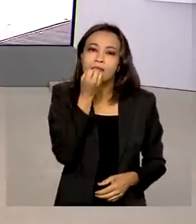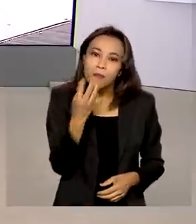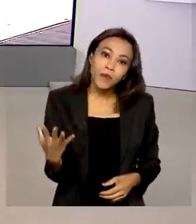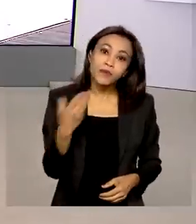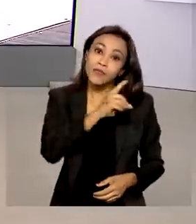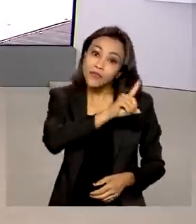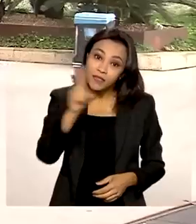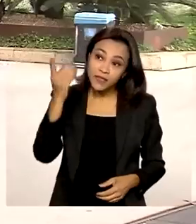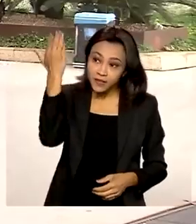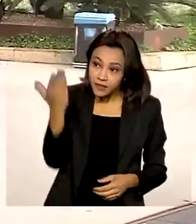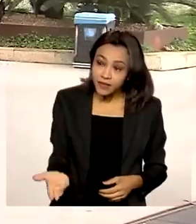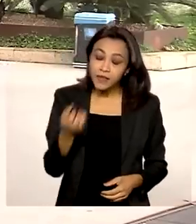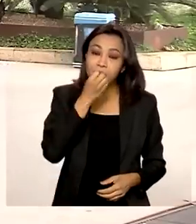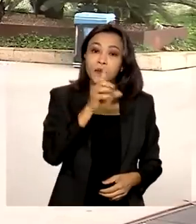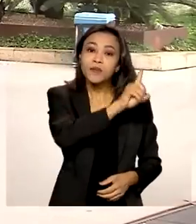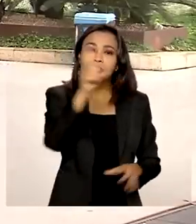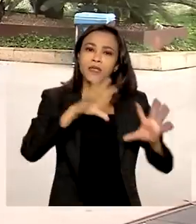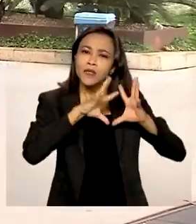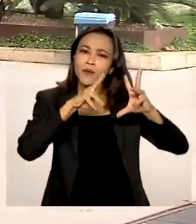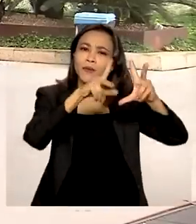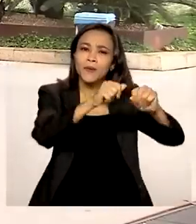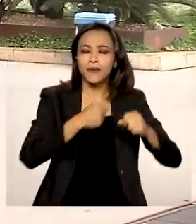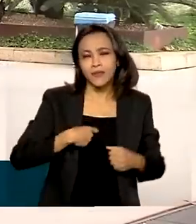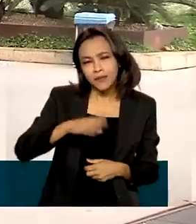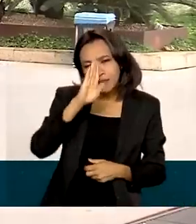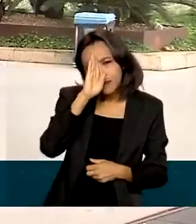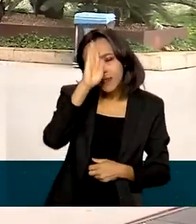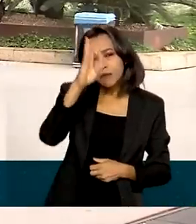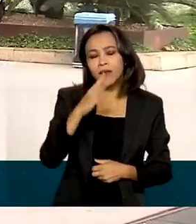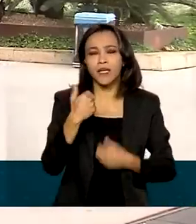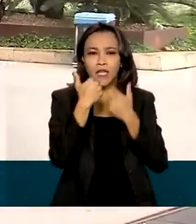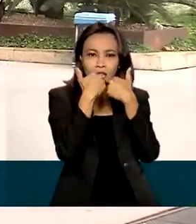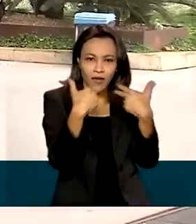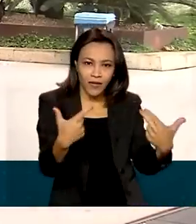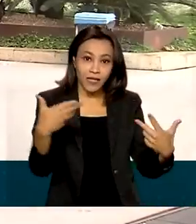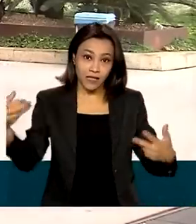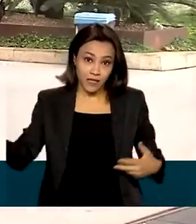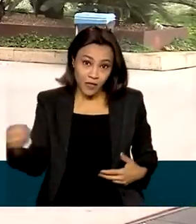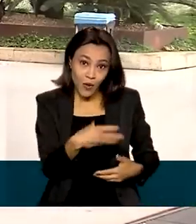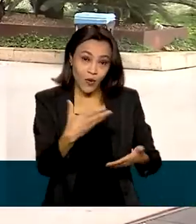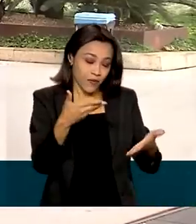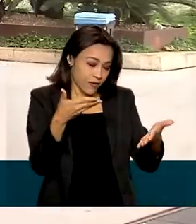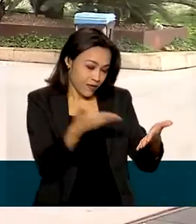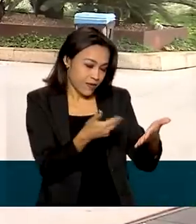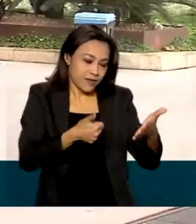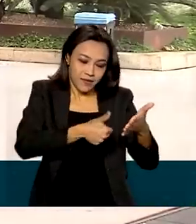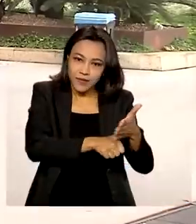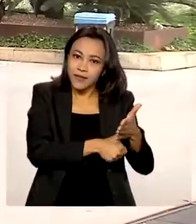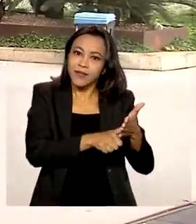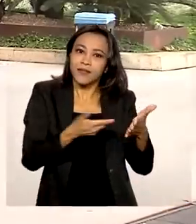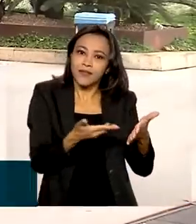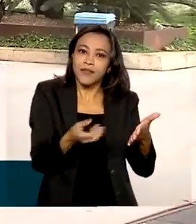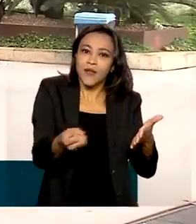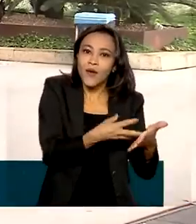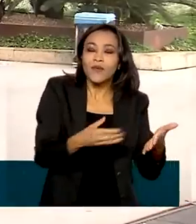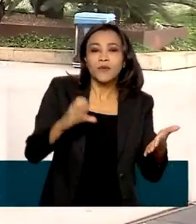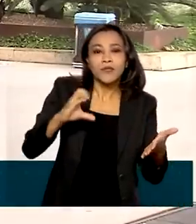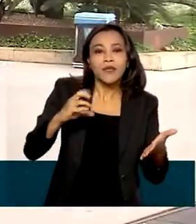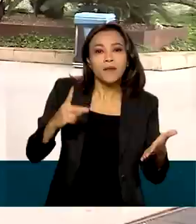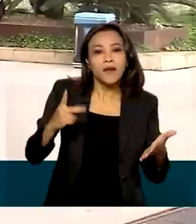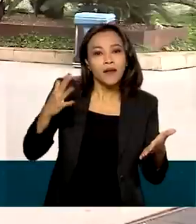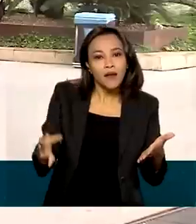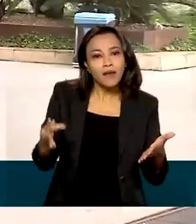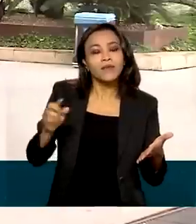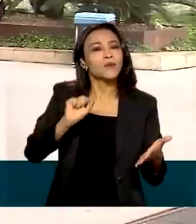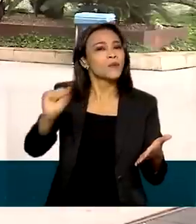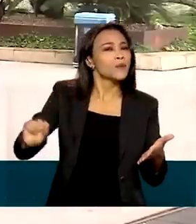você e bom dia a todos. Olha, uma das principais novidades, né, dessa nova carteira de identidade é que com ela, né, o CPF, né,